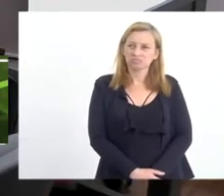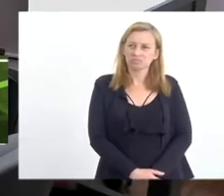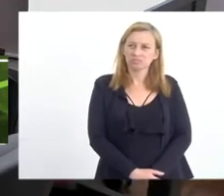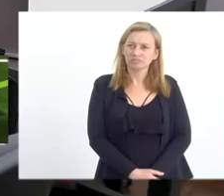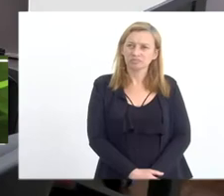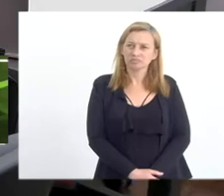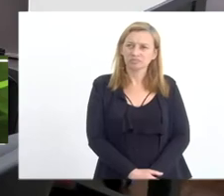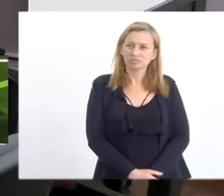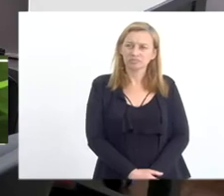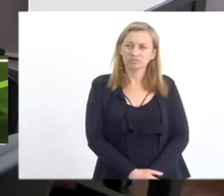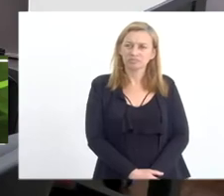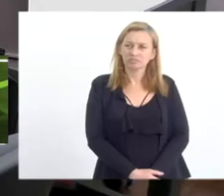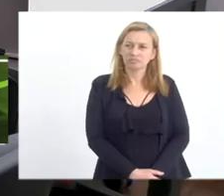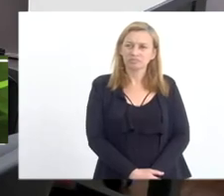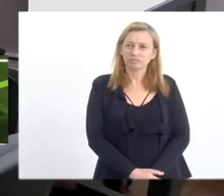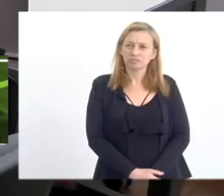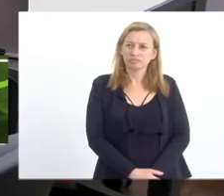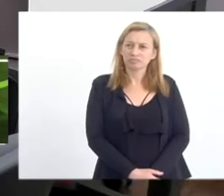Foi habilitado.